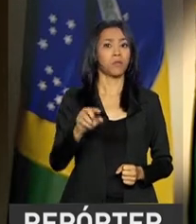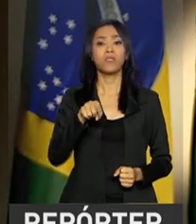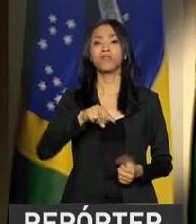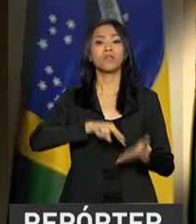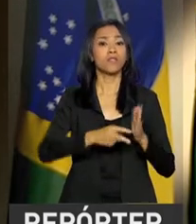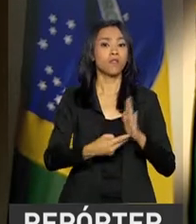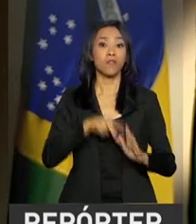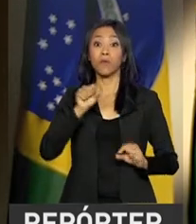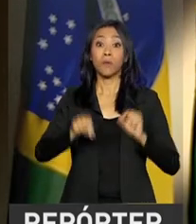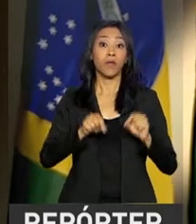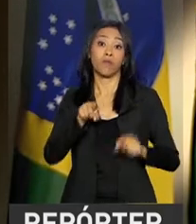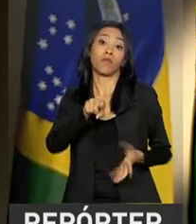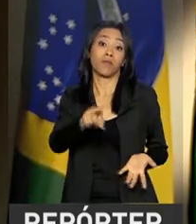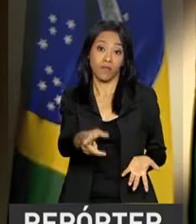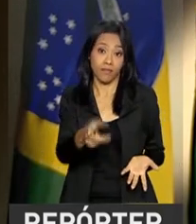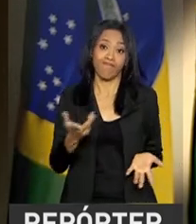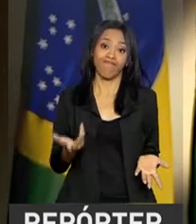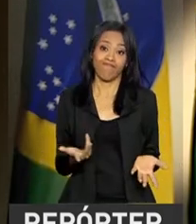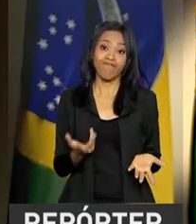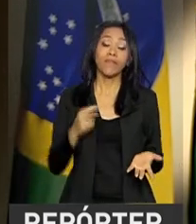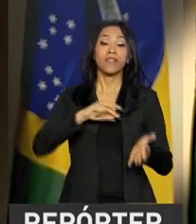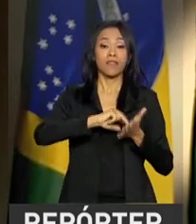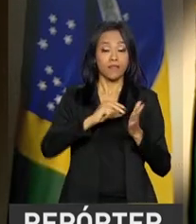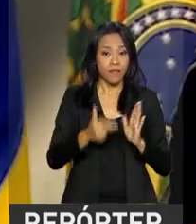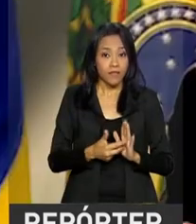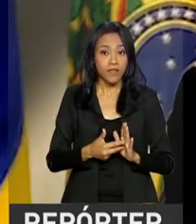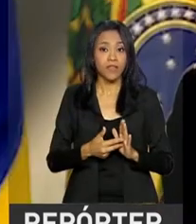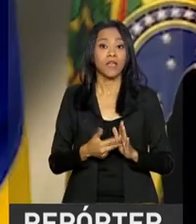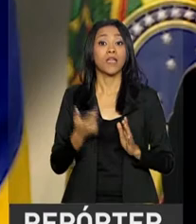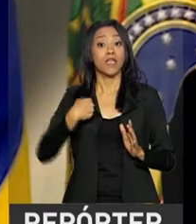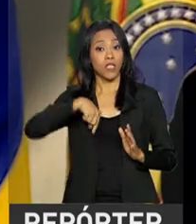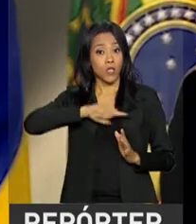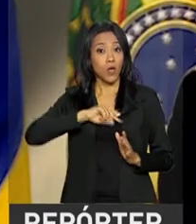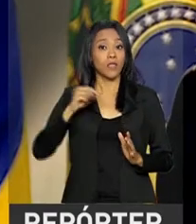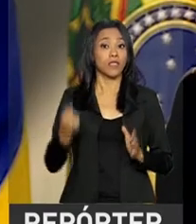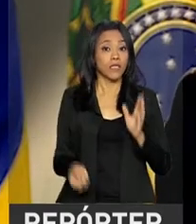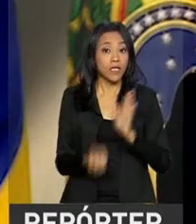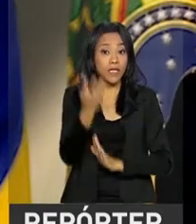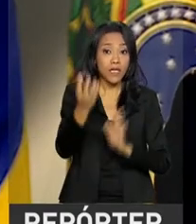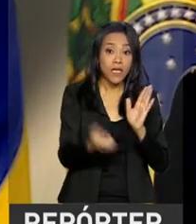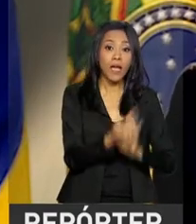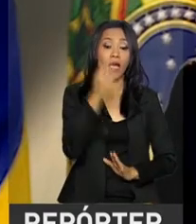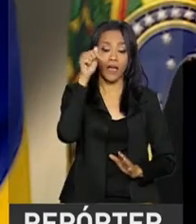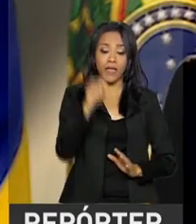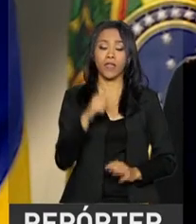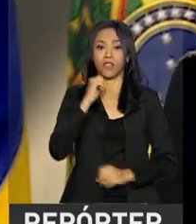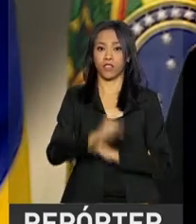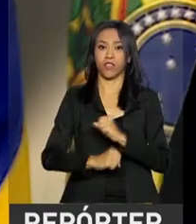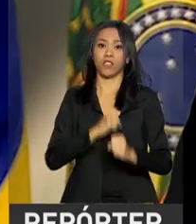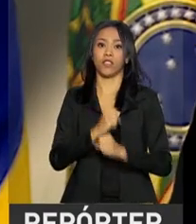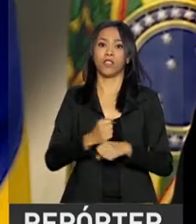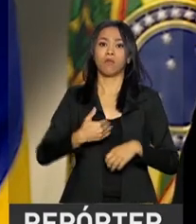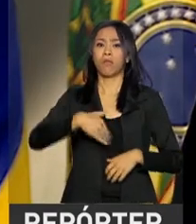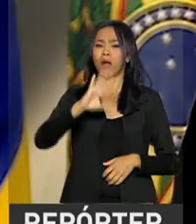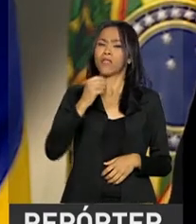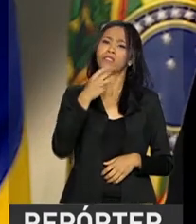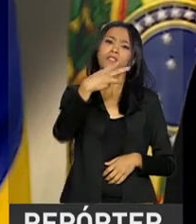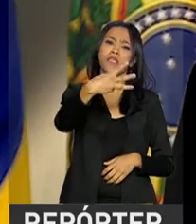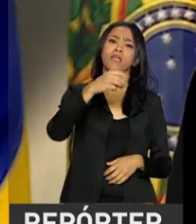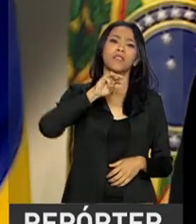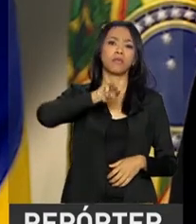significa isso pra você significa a possibilidade de nós criarmos neste ano ainda mais 3 milhões